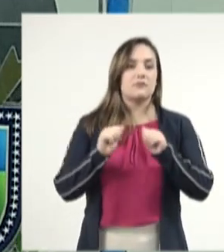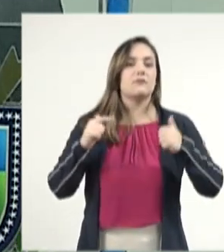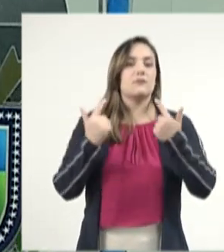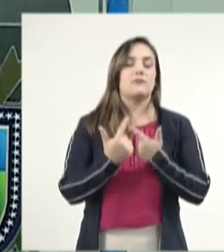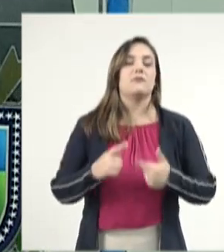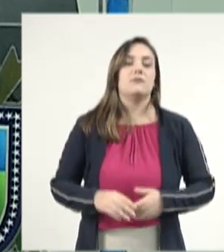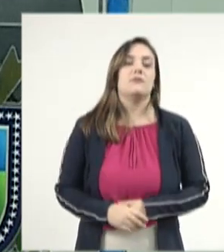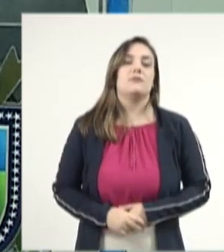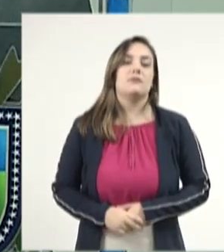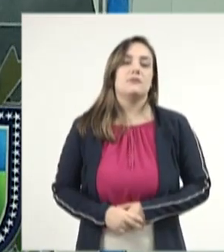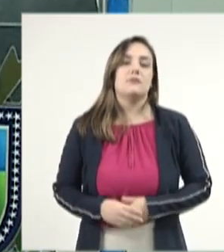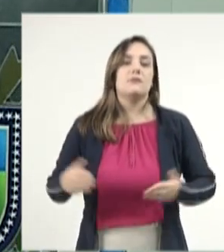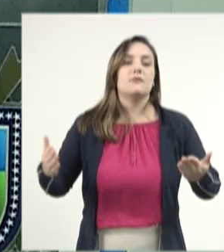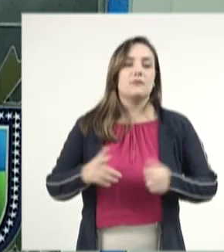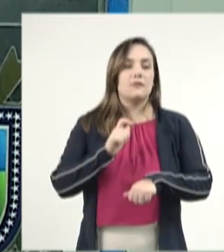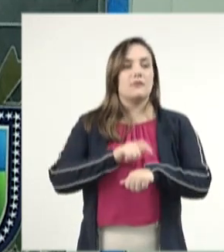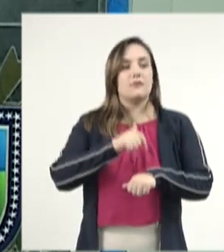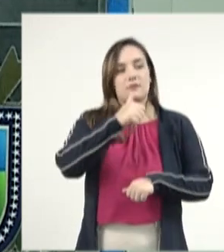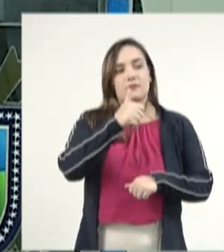pouquinho de assunto,